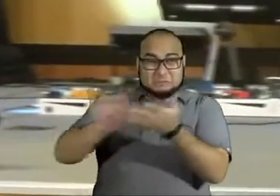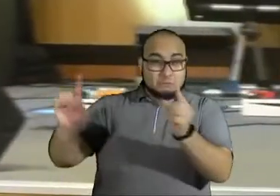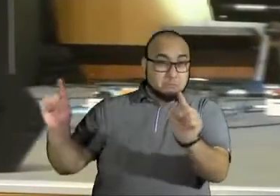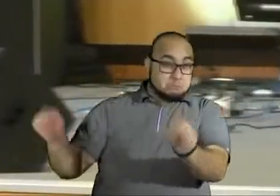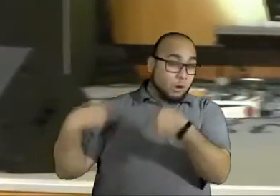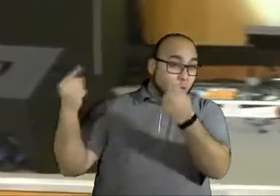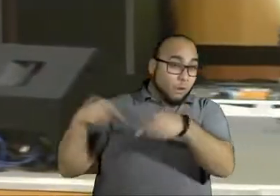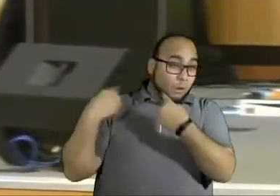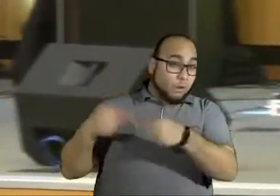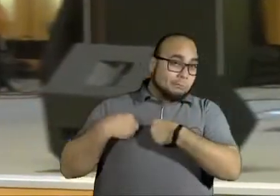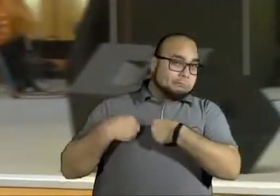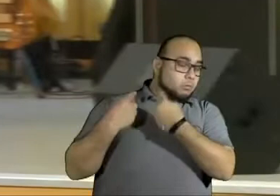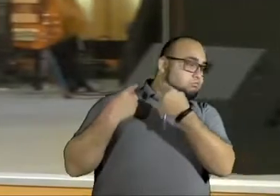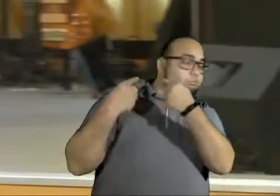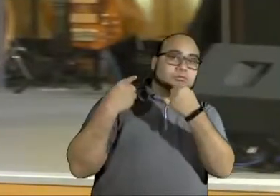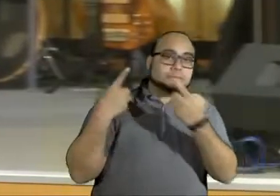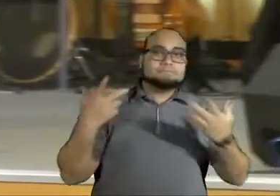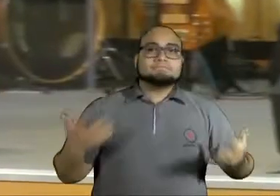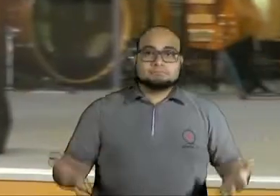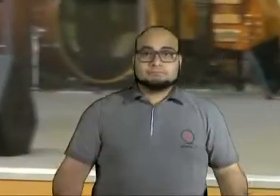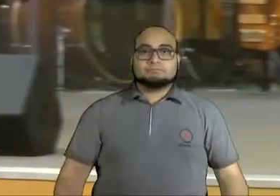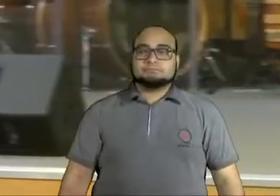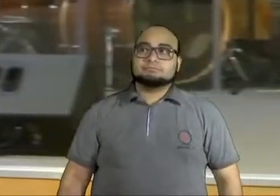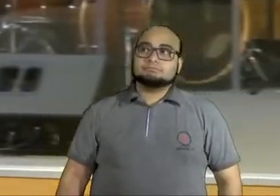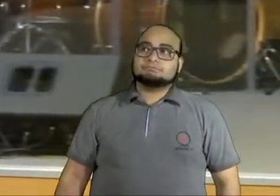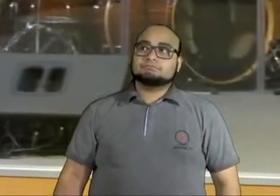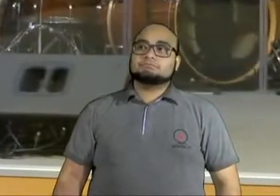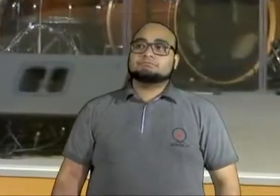aqui rapidão para a gente já ir terminando. Cadê? Tua banda está aí?